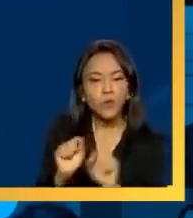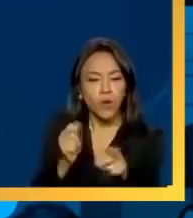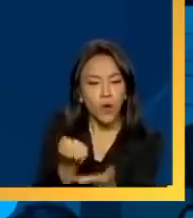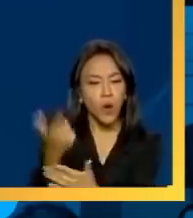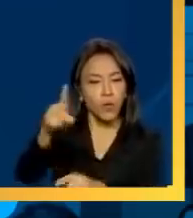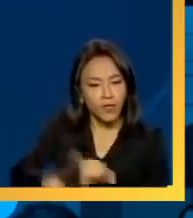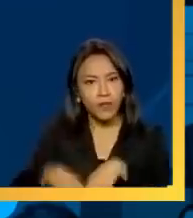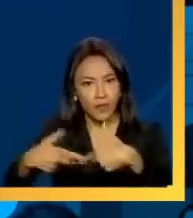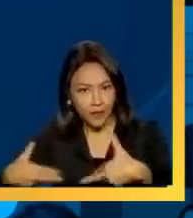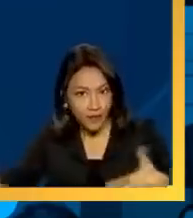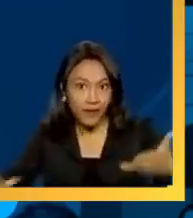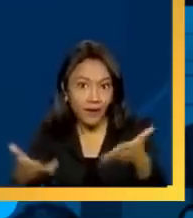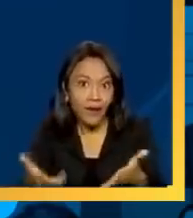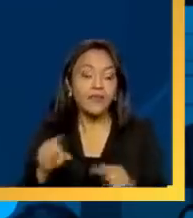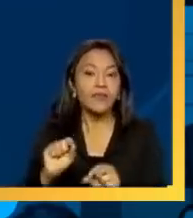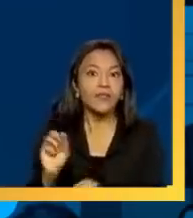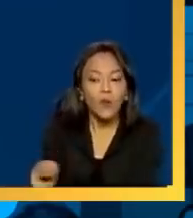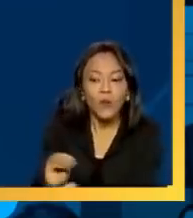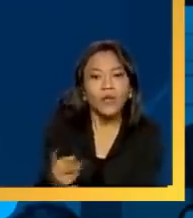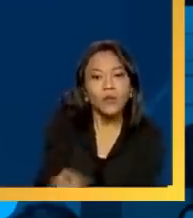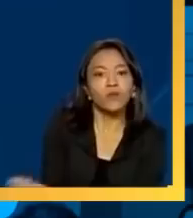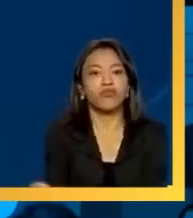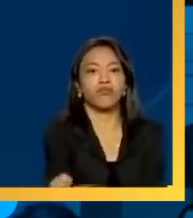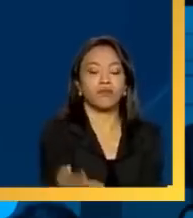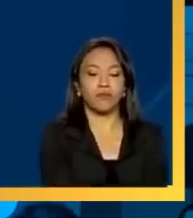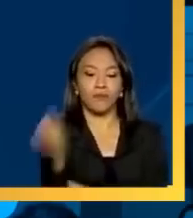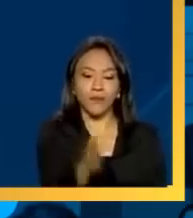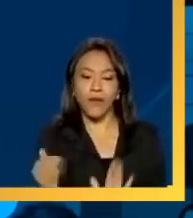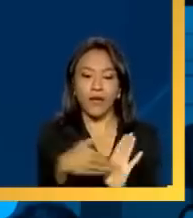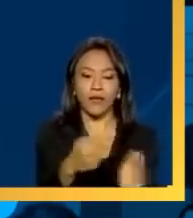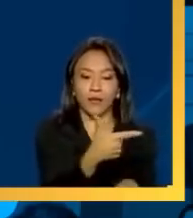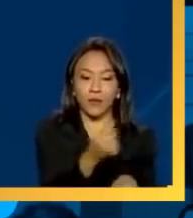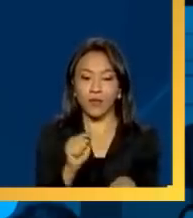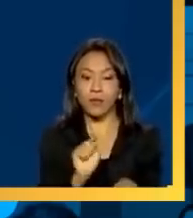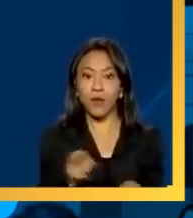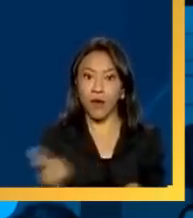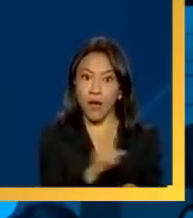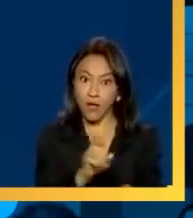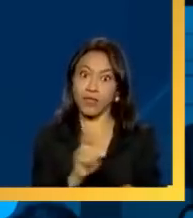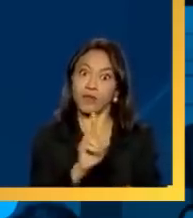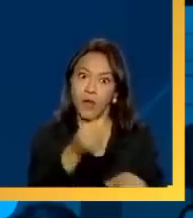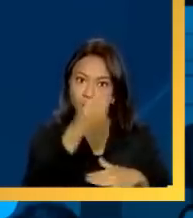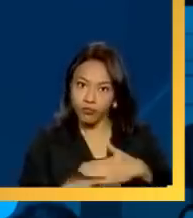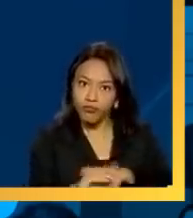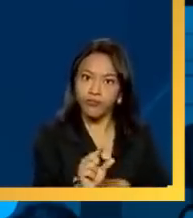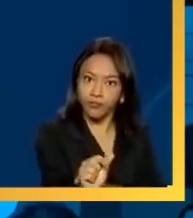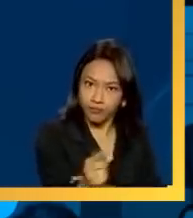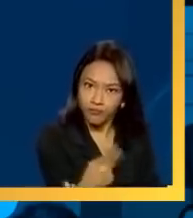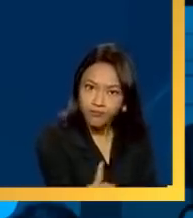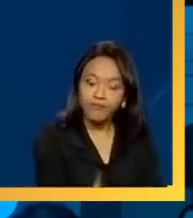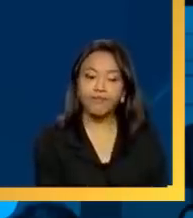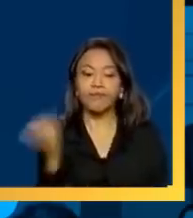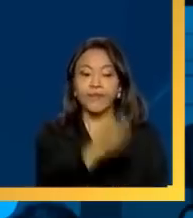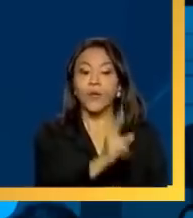equipamentos de captura e conservação de pescado e até 200 mil reais para investimento. O empréstimo para